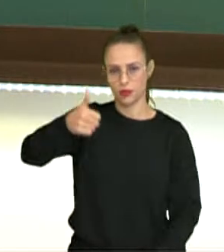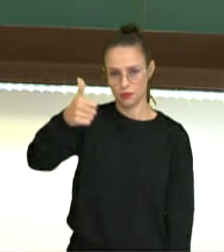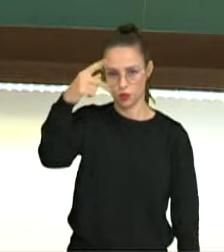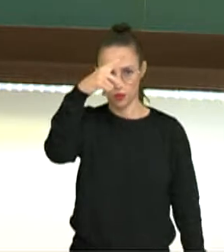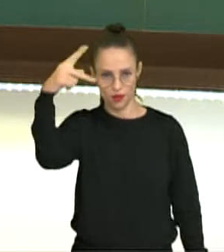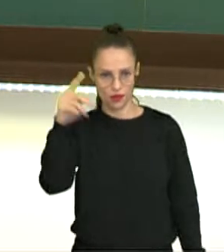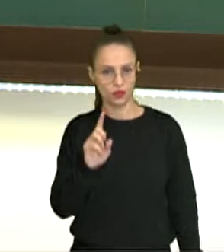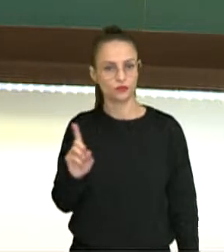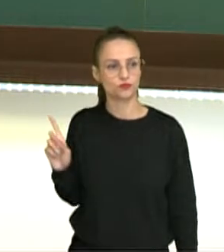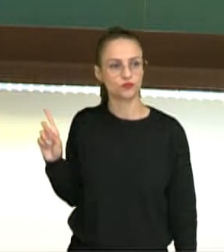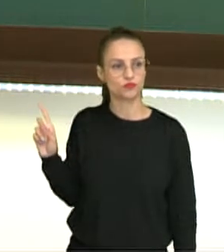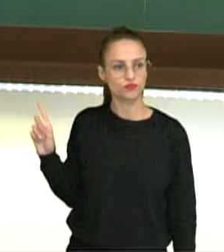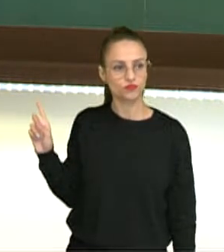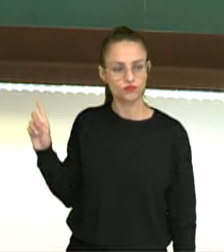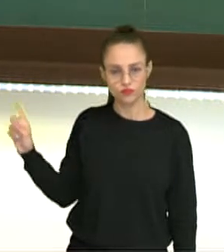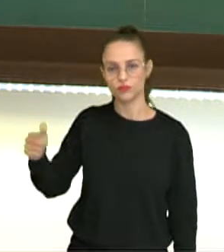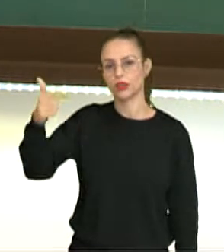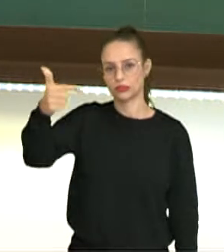parágrafo,